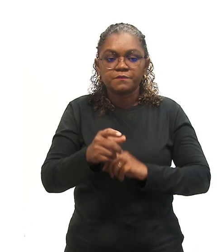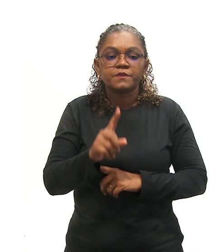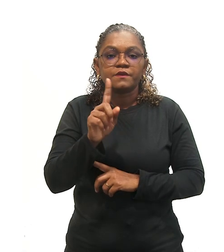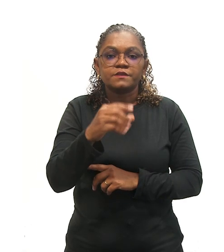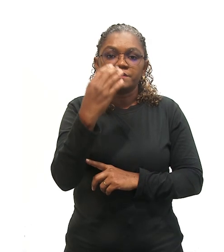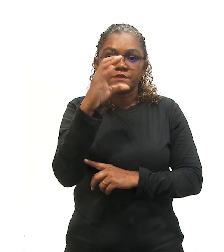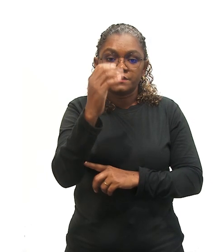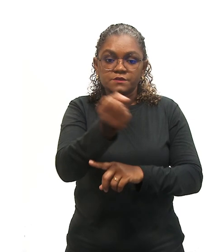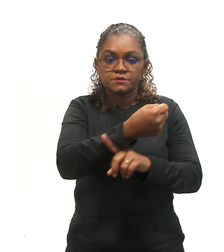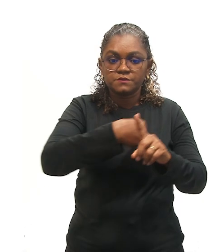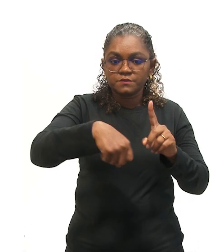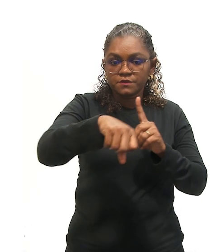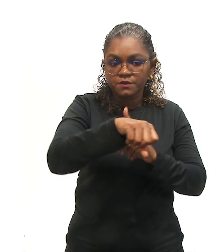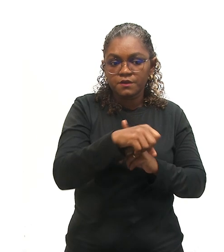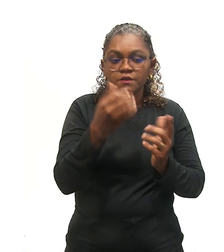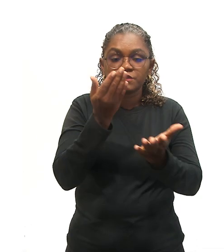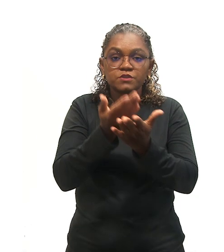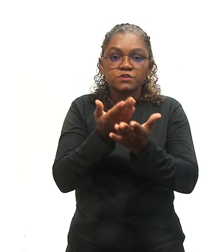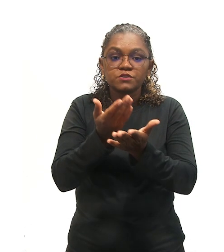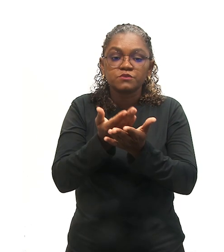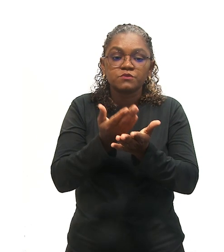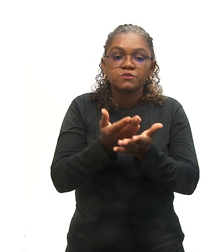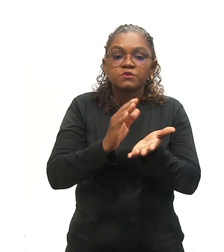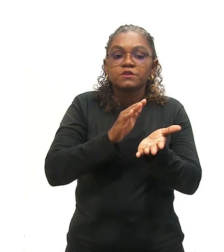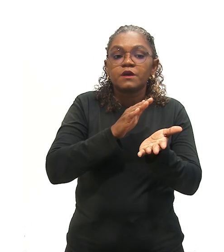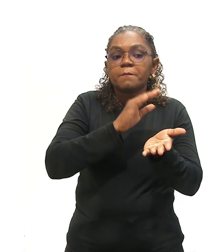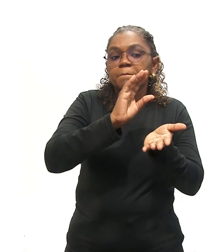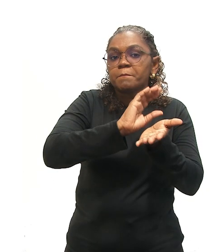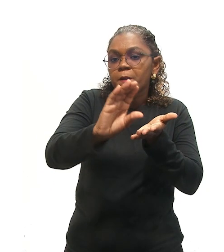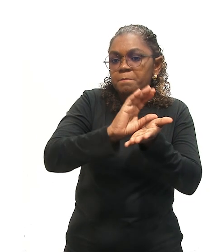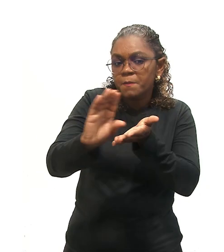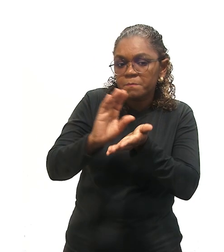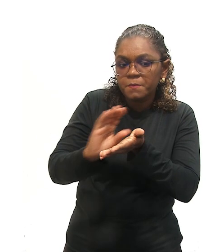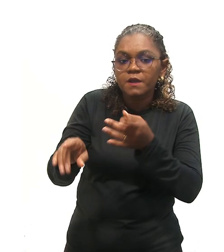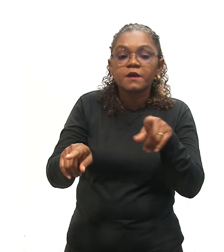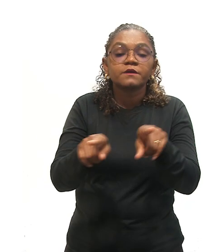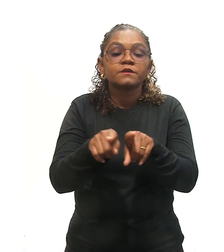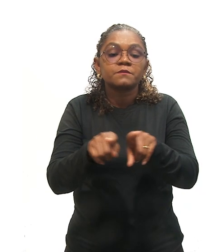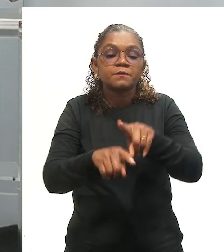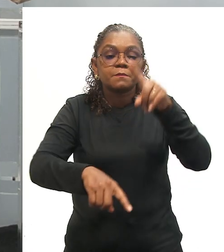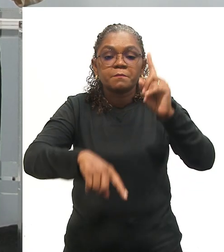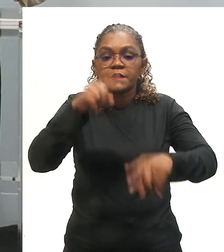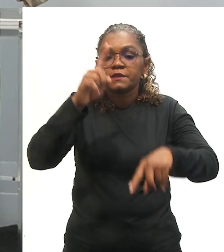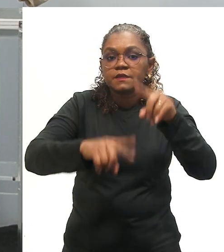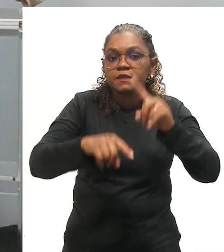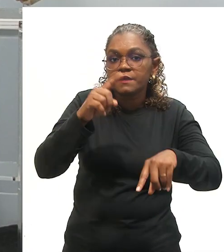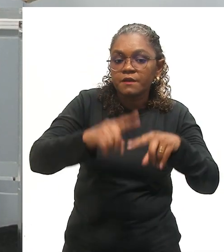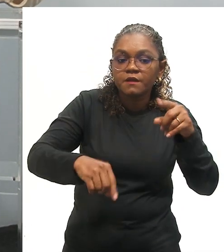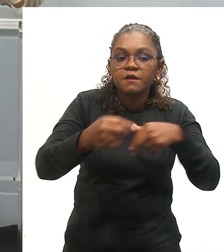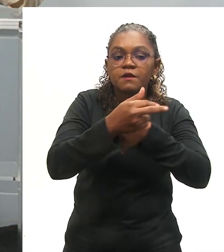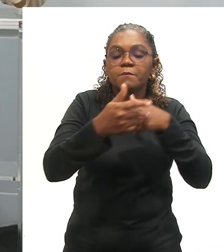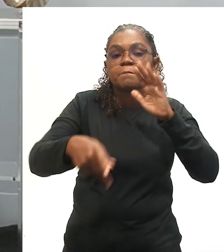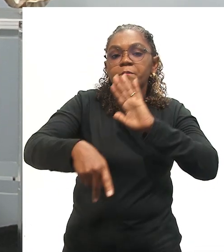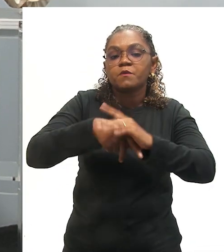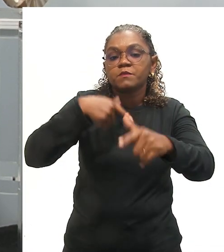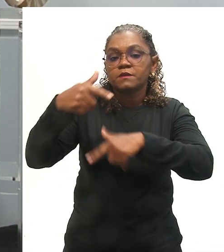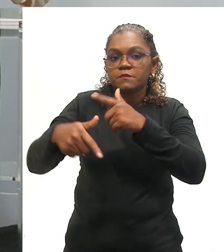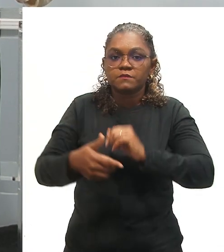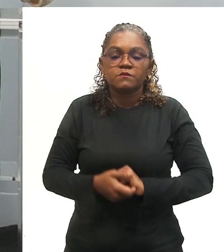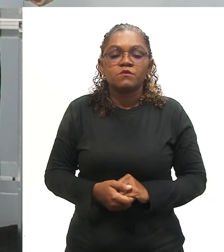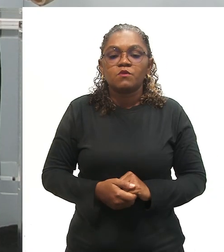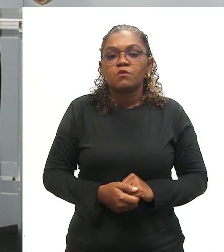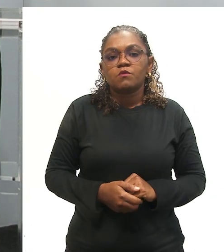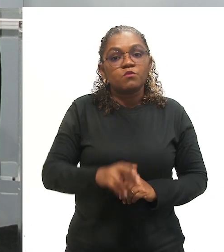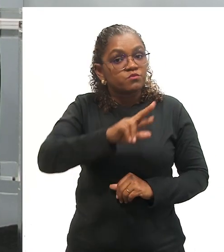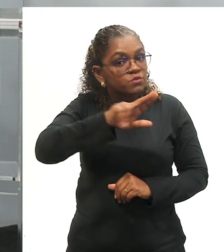o consumo de bens e serviços. Então a gente não está falando aqui de bem-estar, a gente não está falando de qualidade, a gente está falando